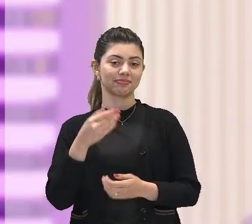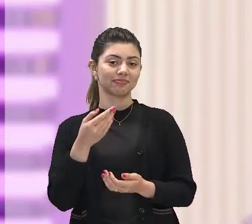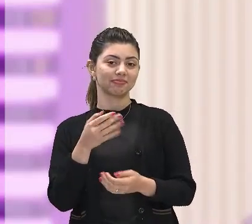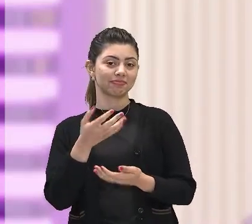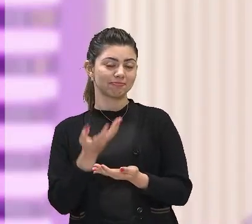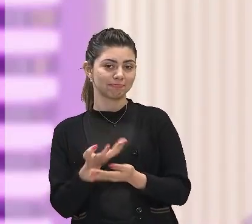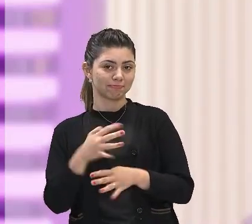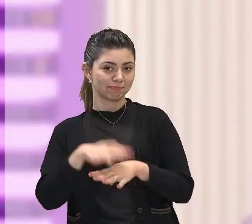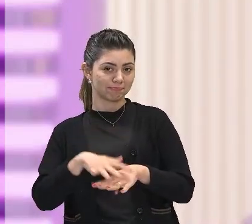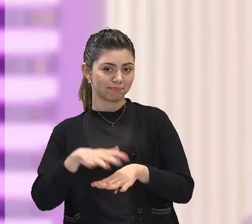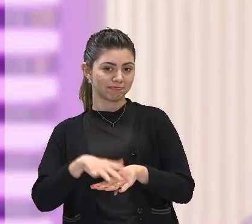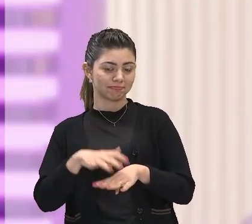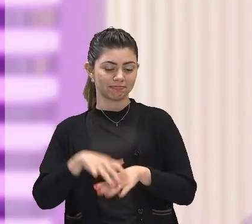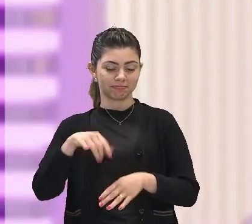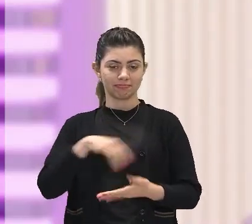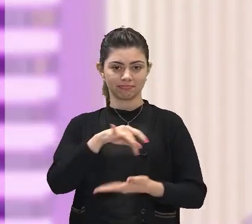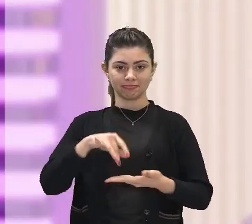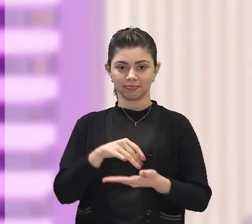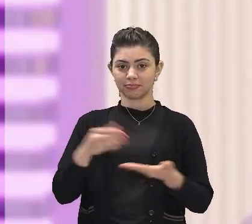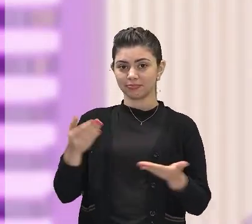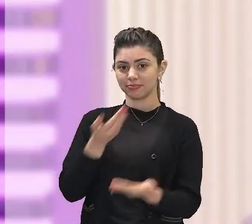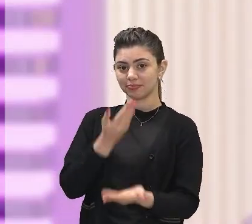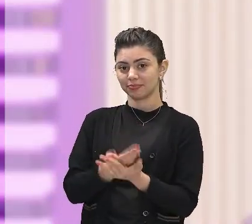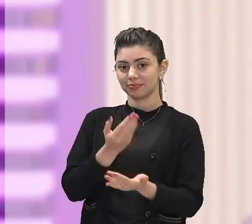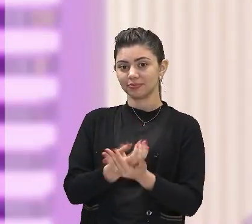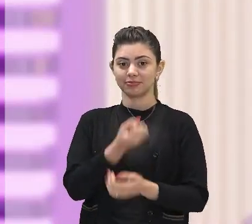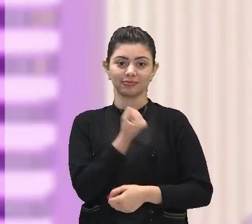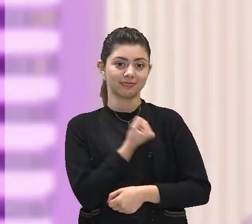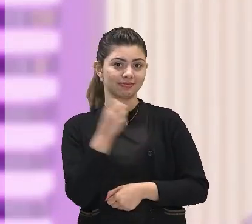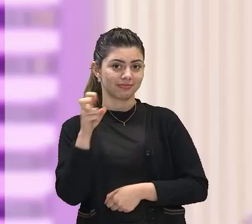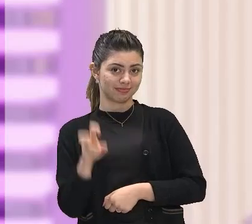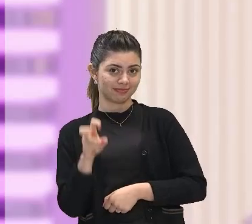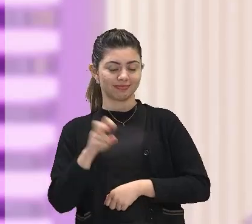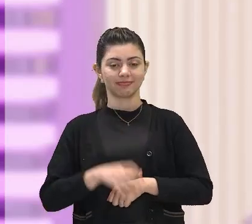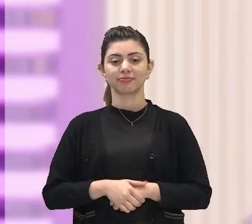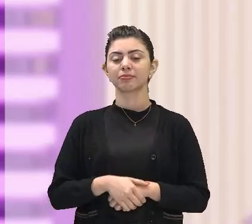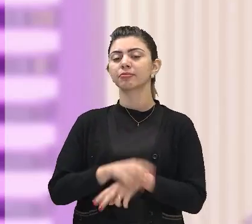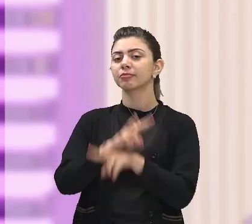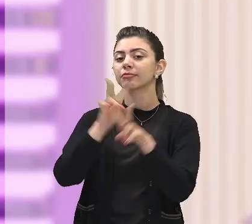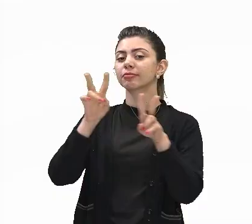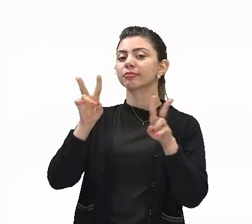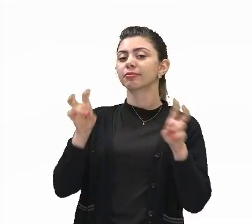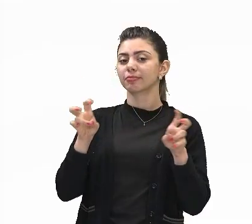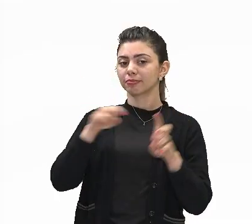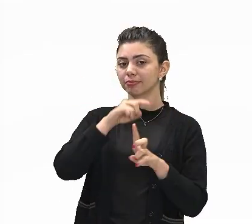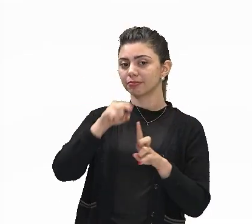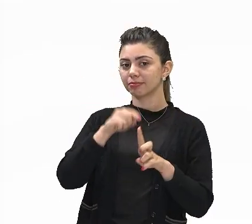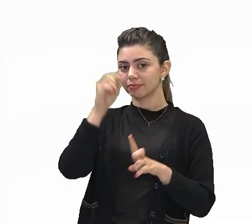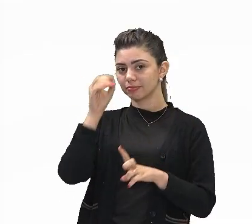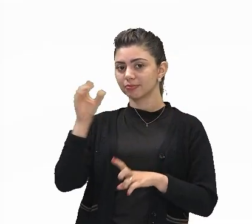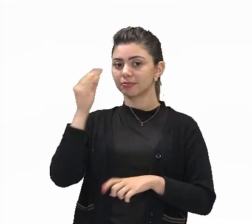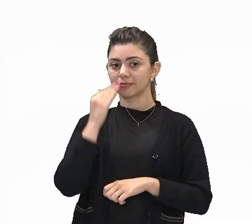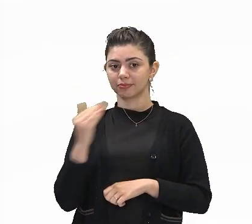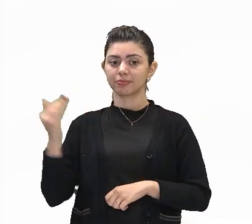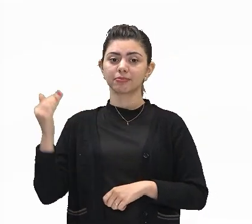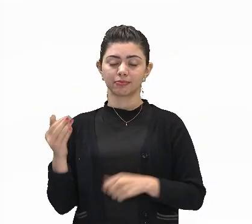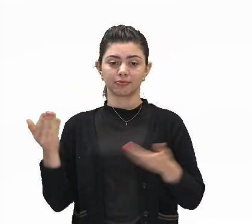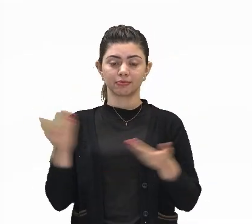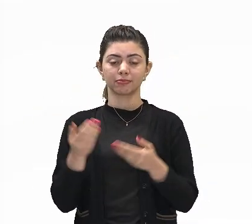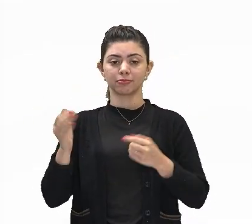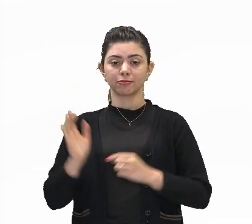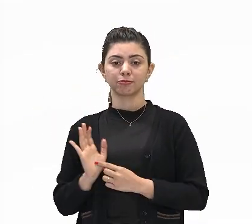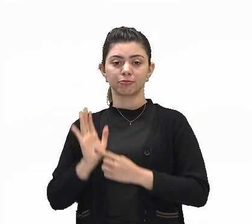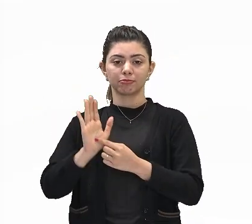matemática aqui do Centro de Mídias, e esta é a nossa aula de número 5, que tem como objeto de conhecimento